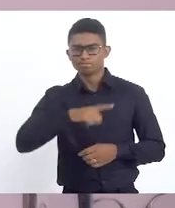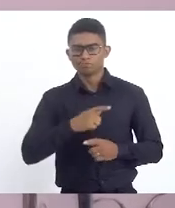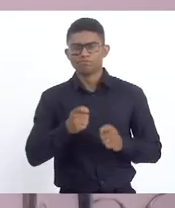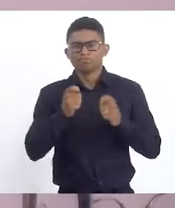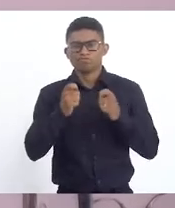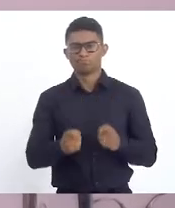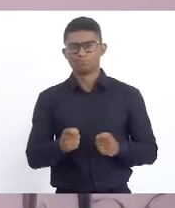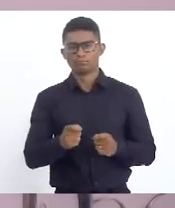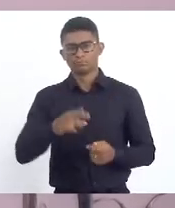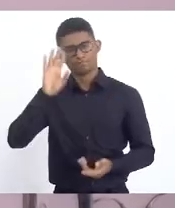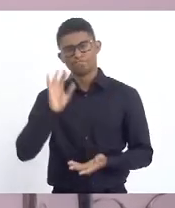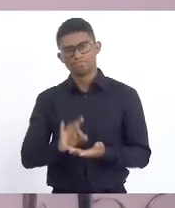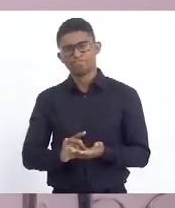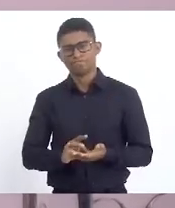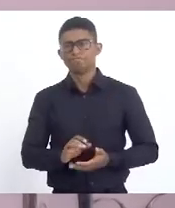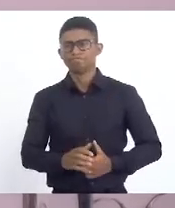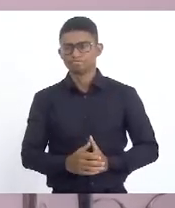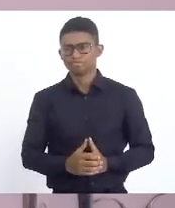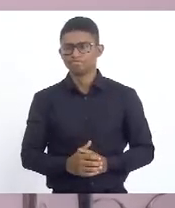sólida,